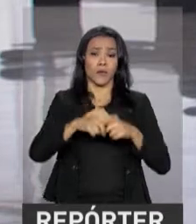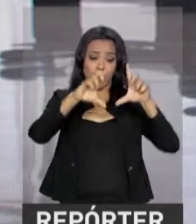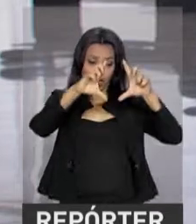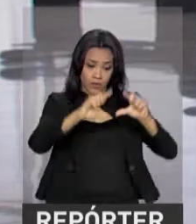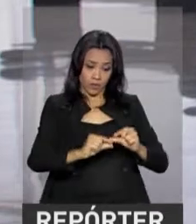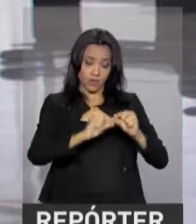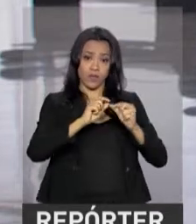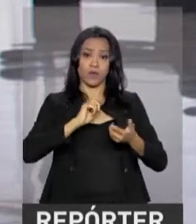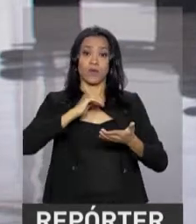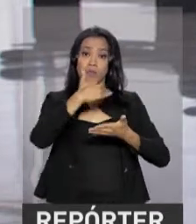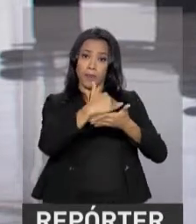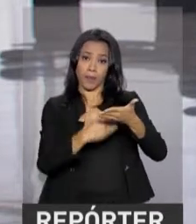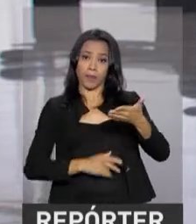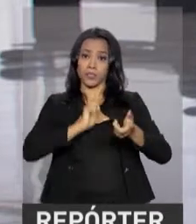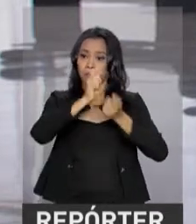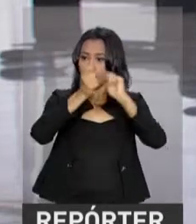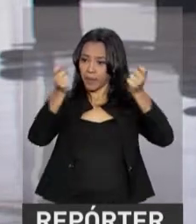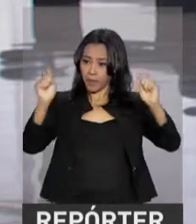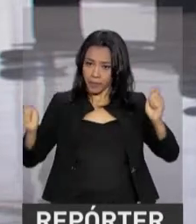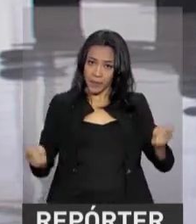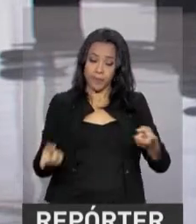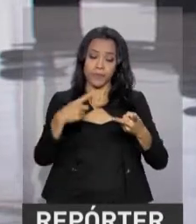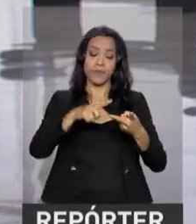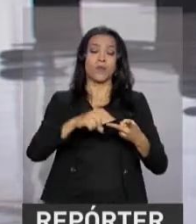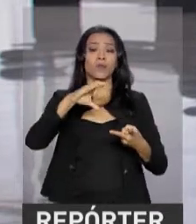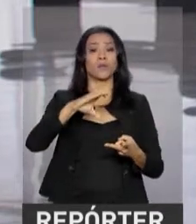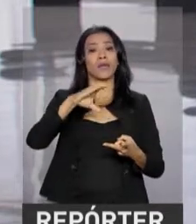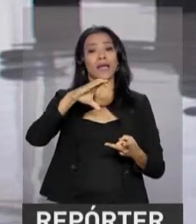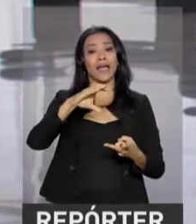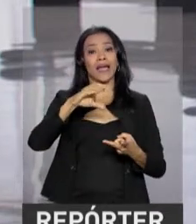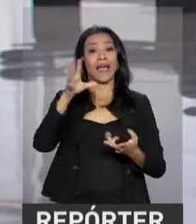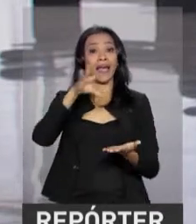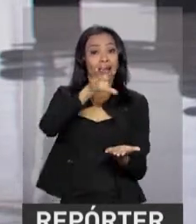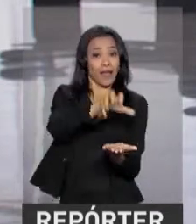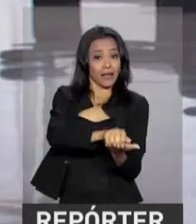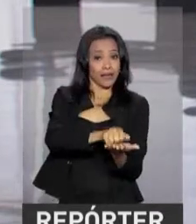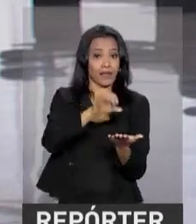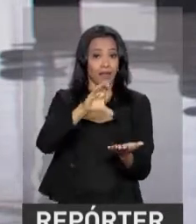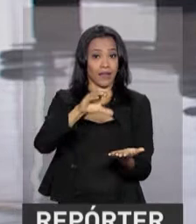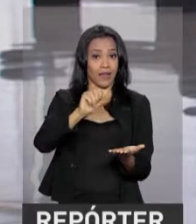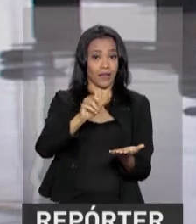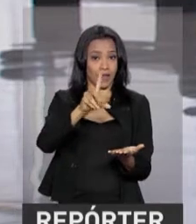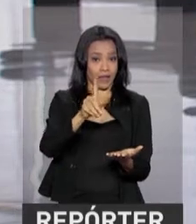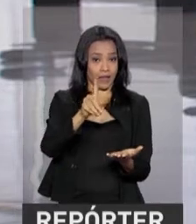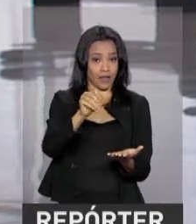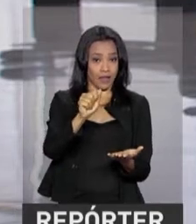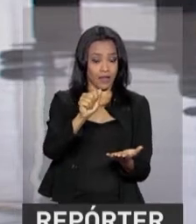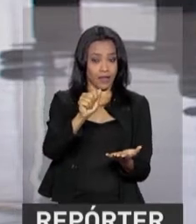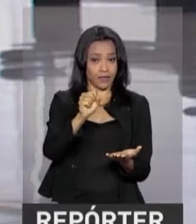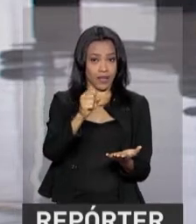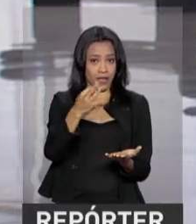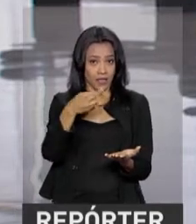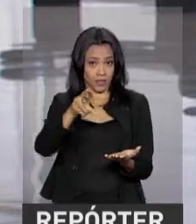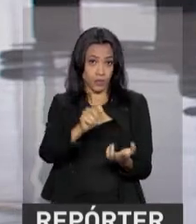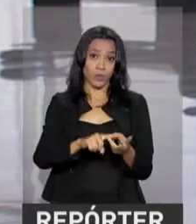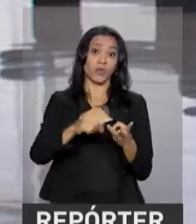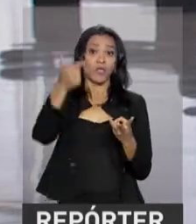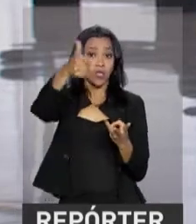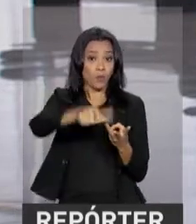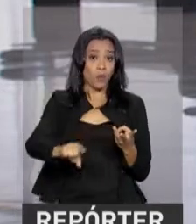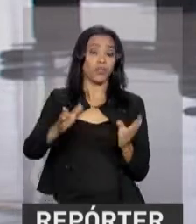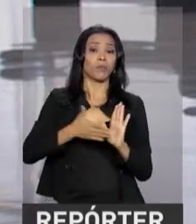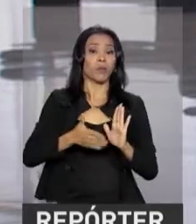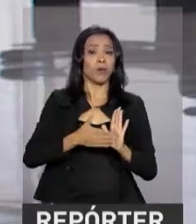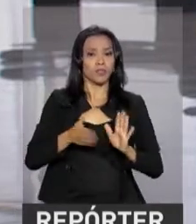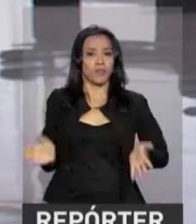pagamentos a criação do cadastro positivo e ainda uma medida provisória que trata de incentivos para o setor de tecnologia